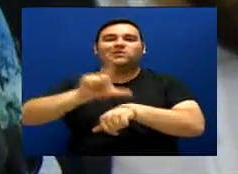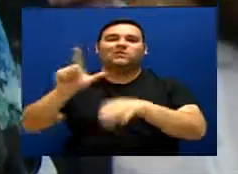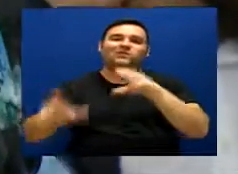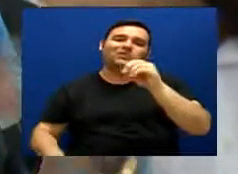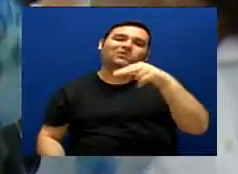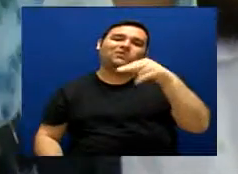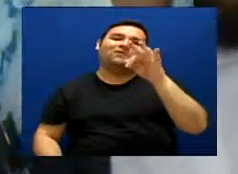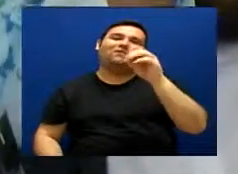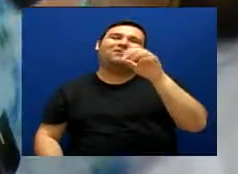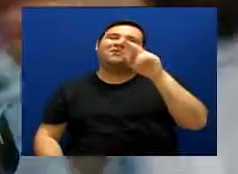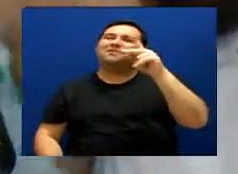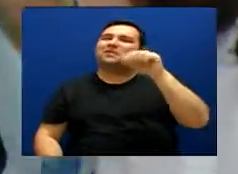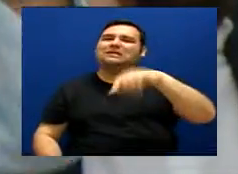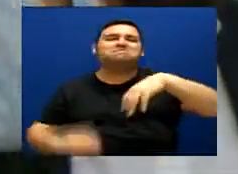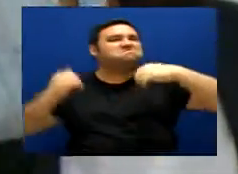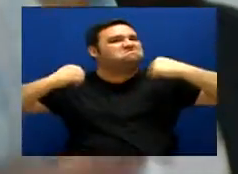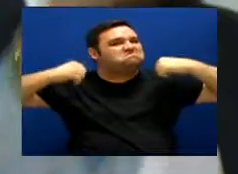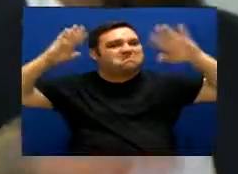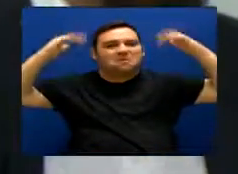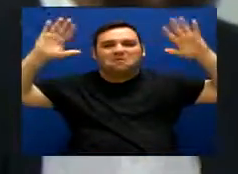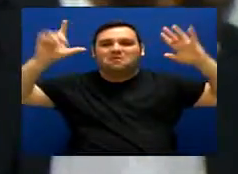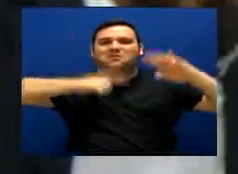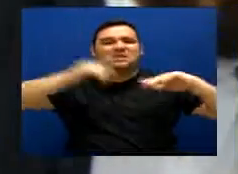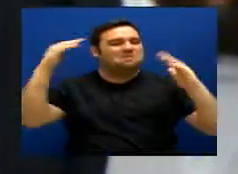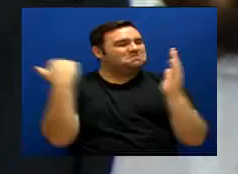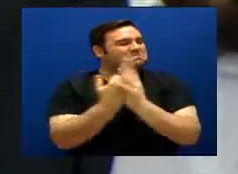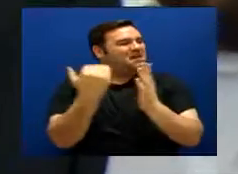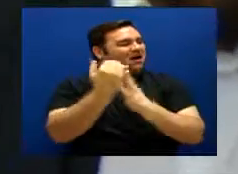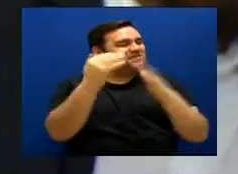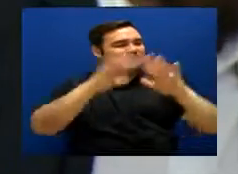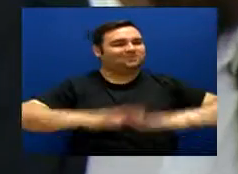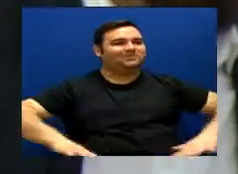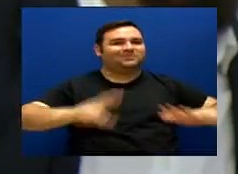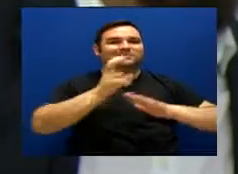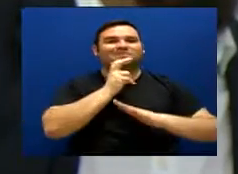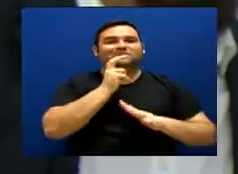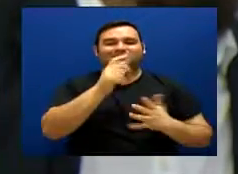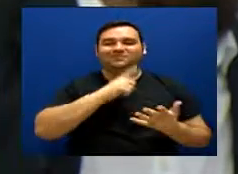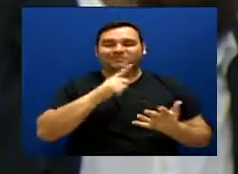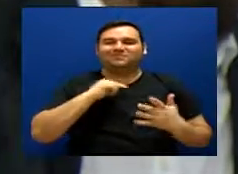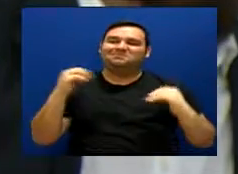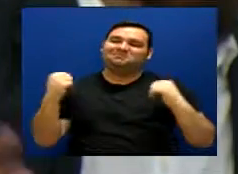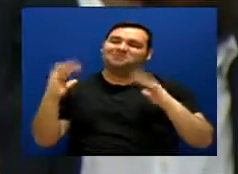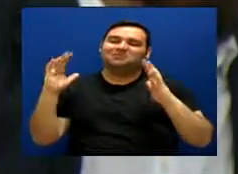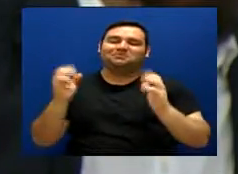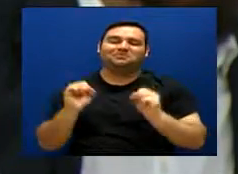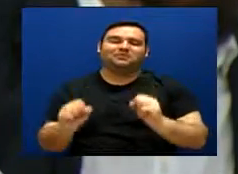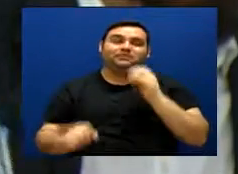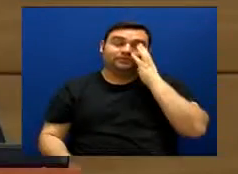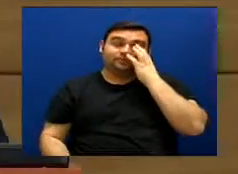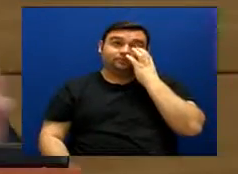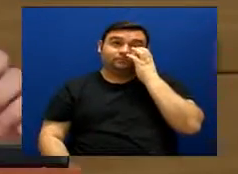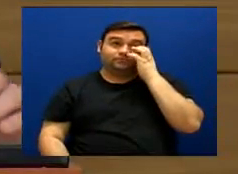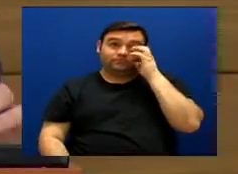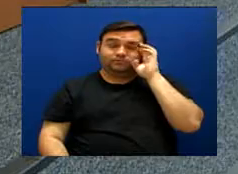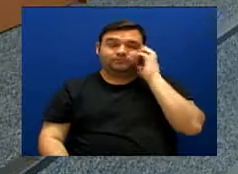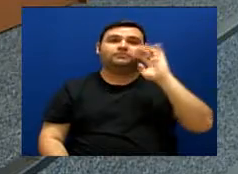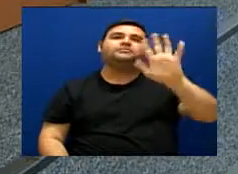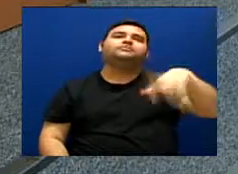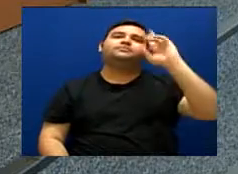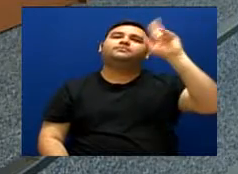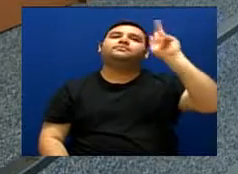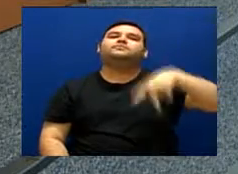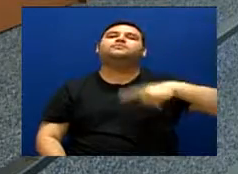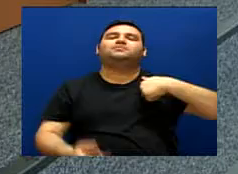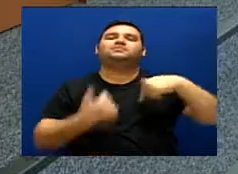É o maior mérito, é a maior honraria isso que a cidade oferece a este voto senhor. Voto sim, autora Pérez. Encaminhamento de voto, Bernardo. Senhor presidente,